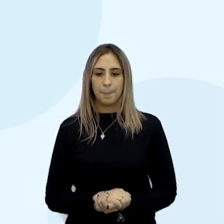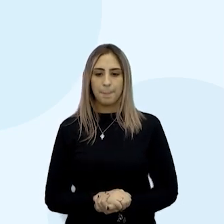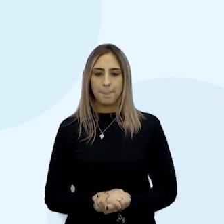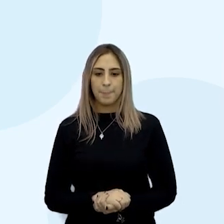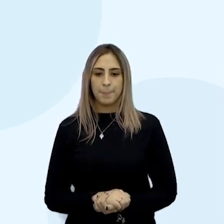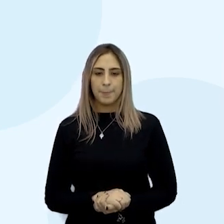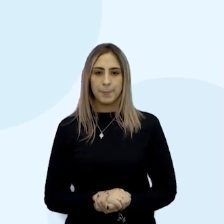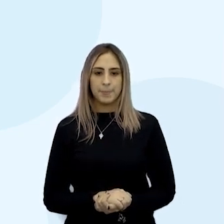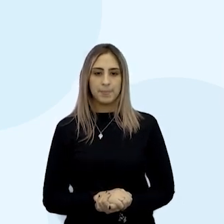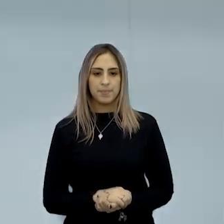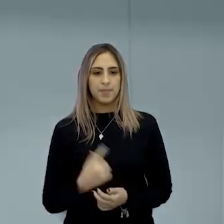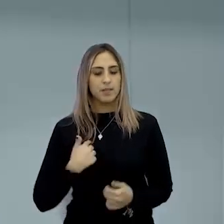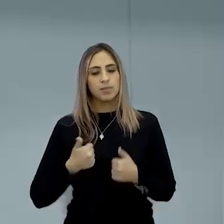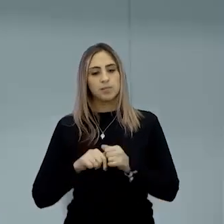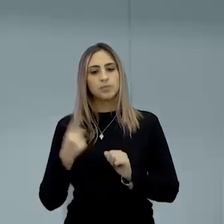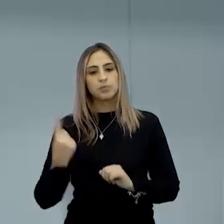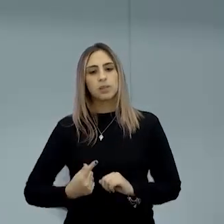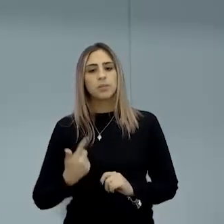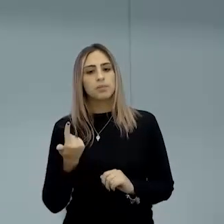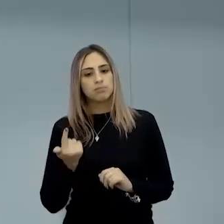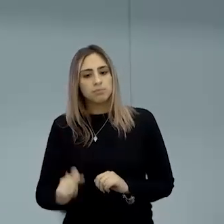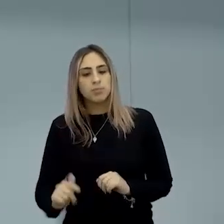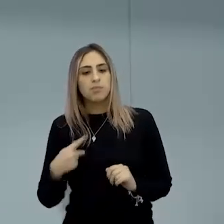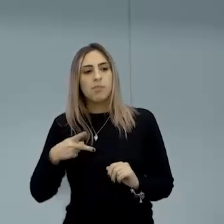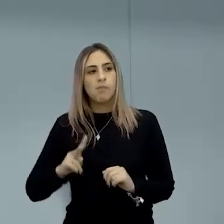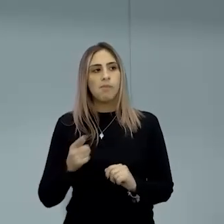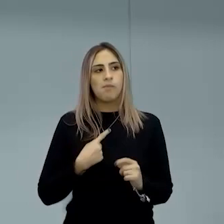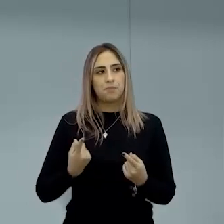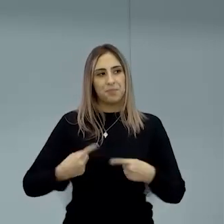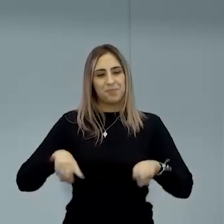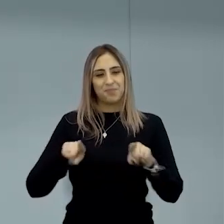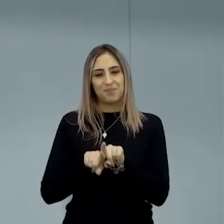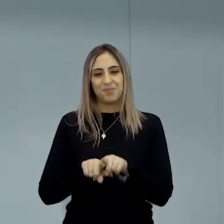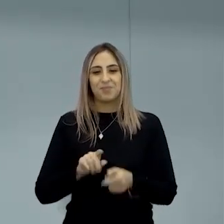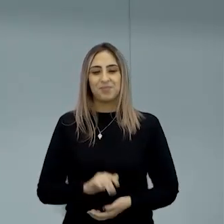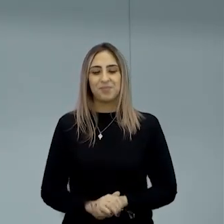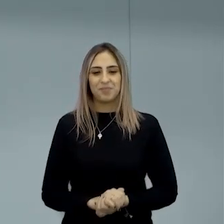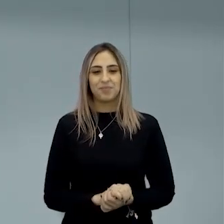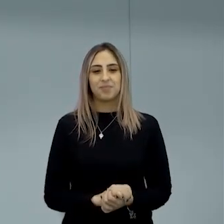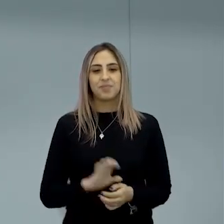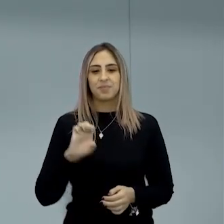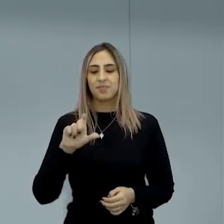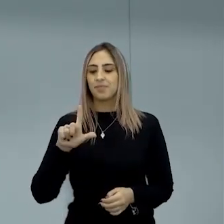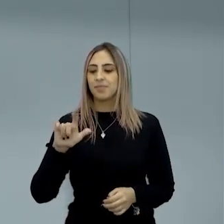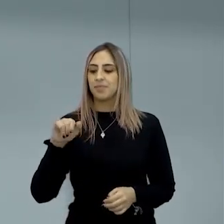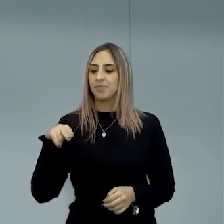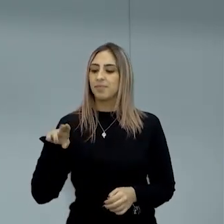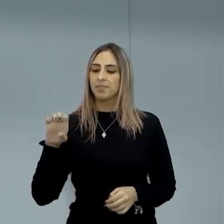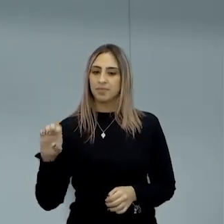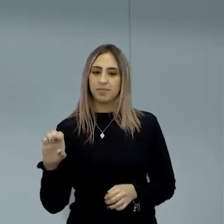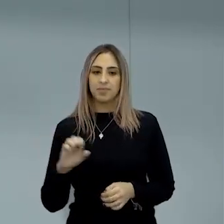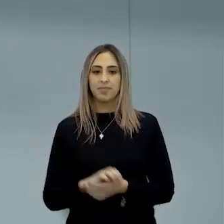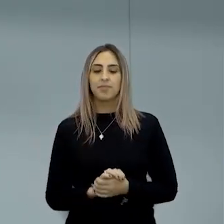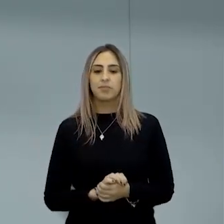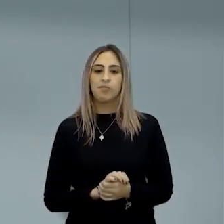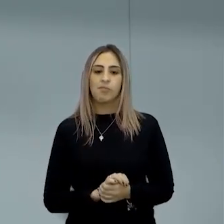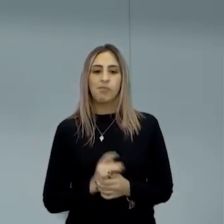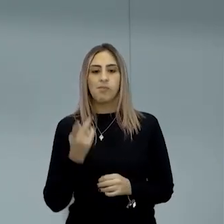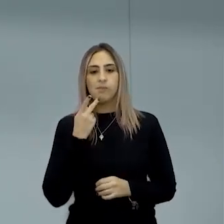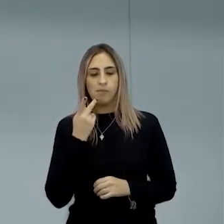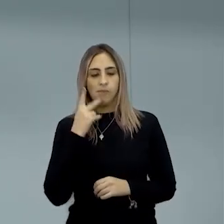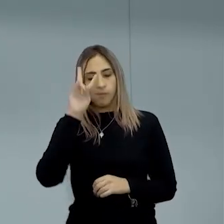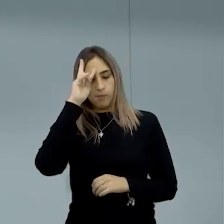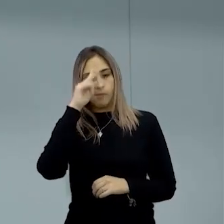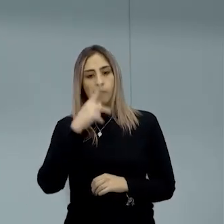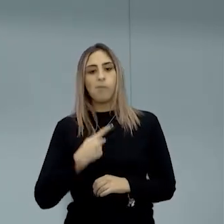Eu não estou sozinha, mais uma vez, né? Sempre estou com a minha parceira aqui, Elaine, que eu sei que ela vai falar, vai fazer a descrição e